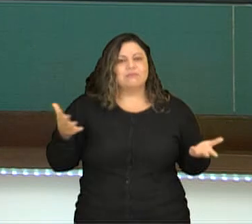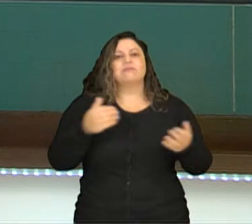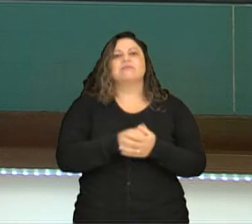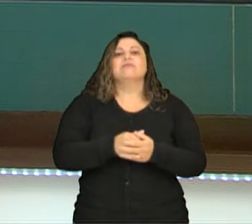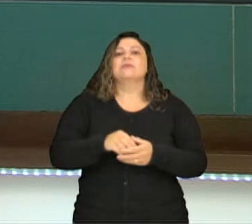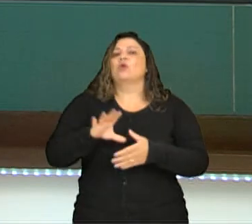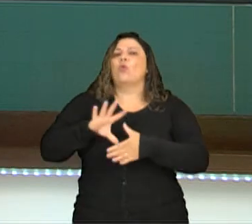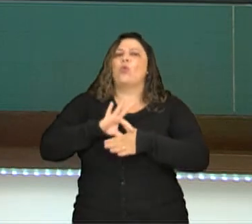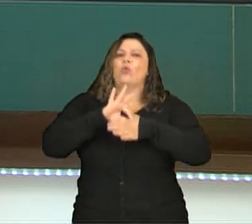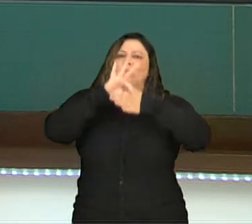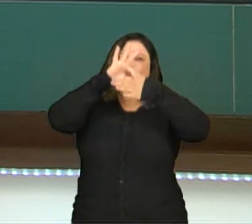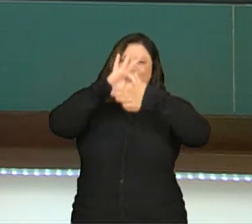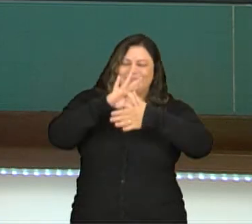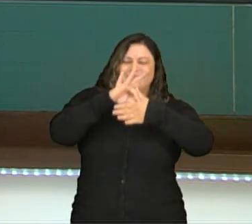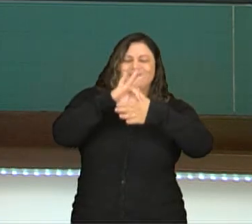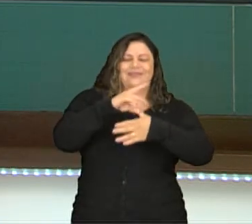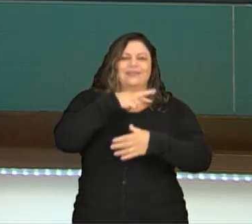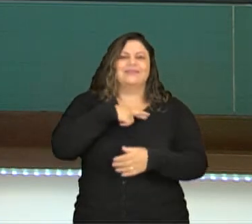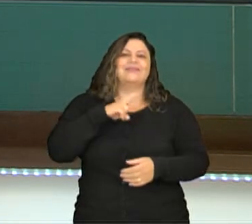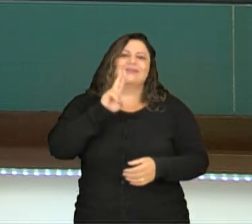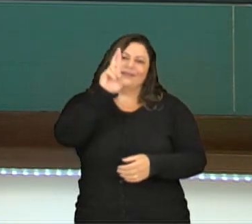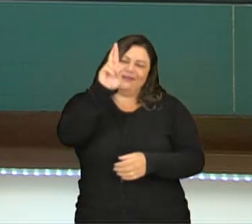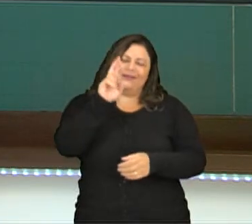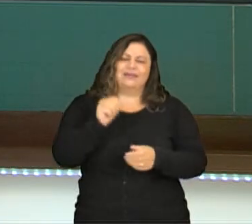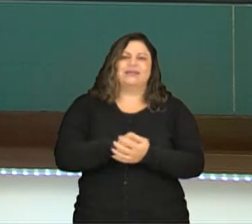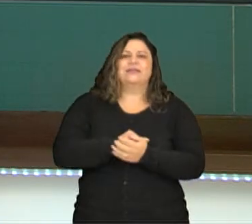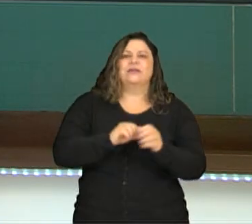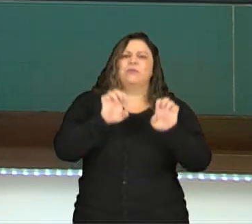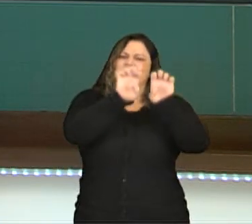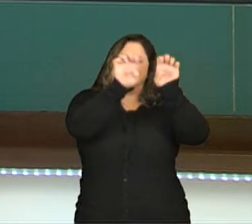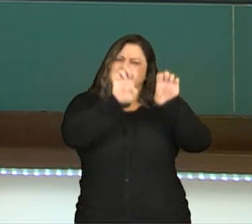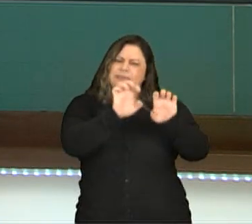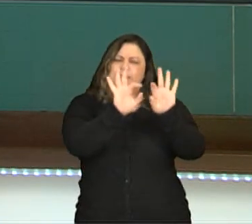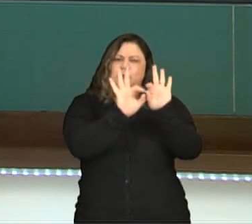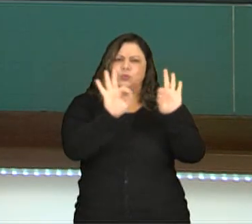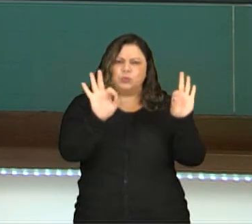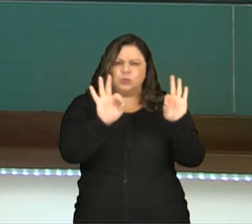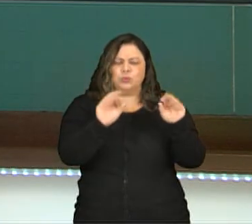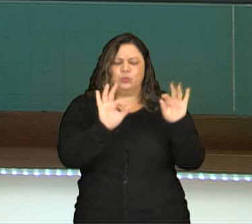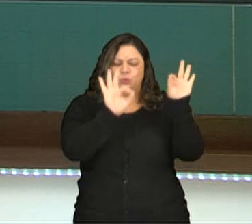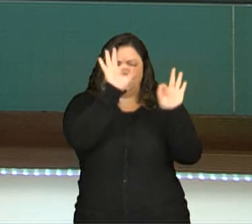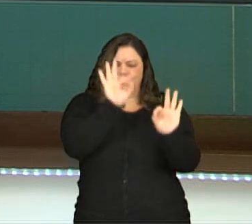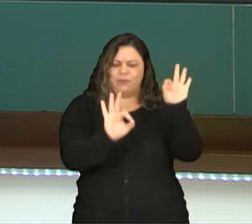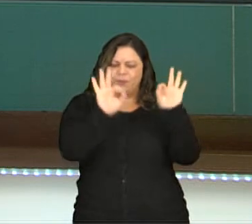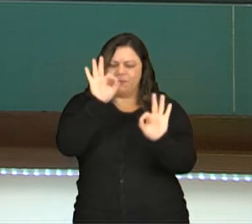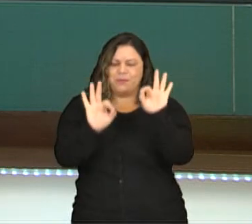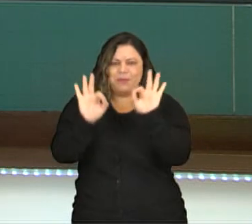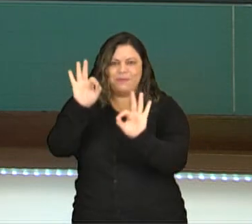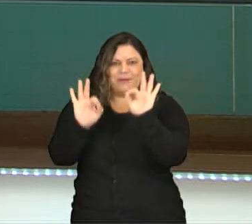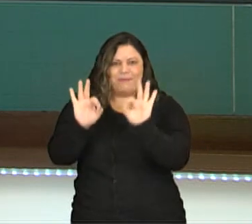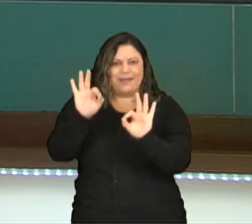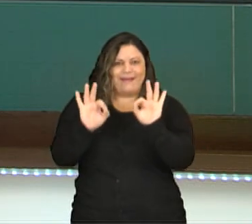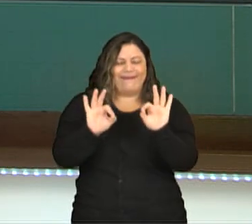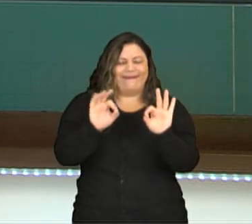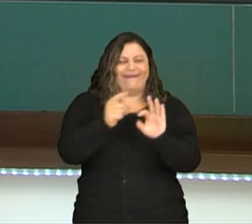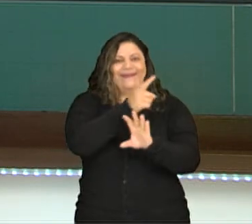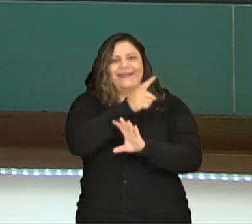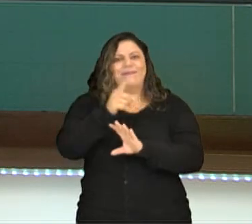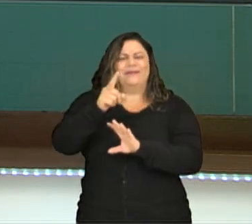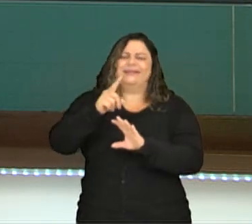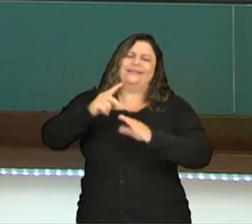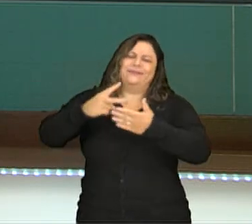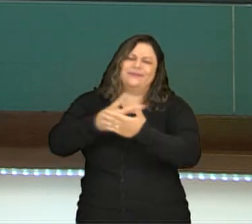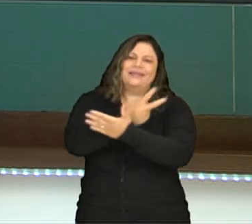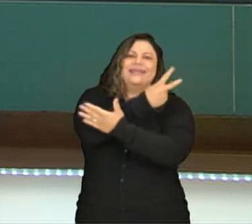líderes religiosos dessa época, de uma estruturação para que isso não fugisse do controle, ou seja, para que não se tornassem